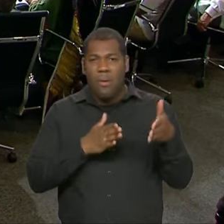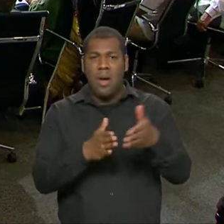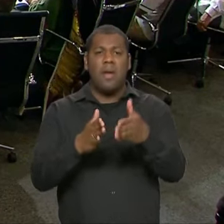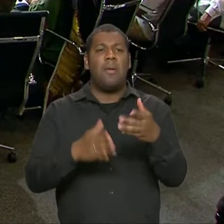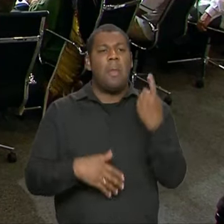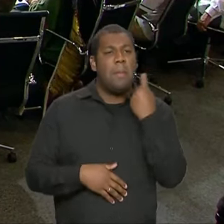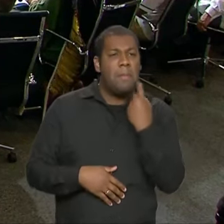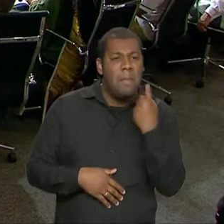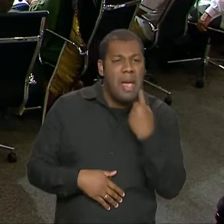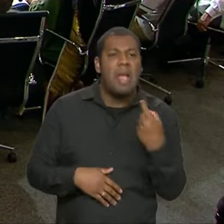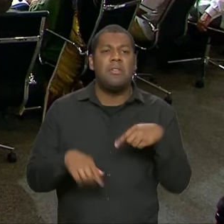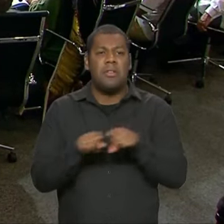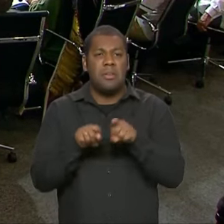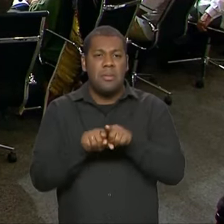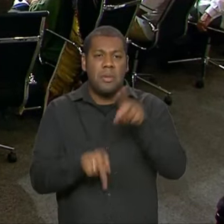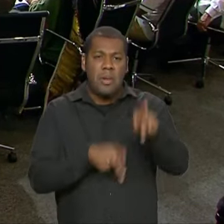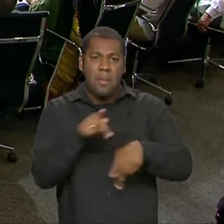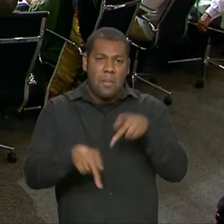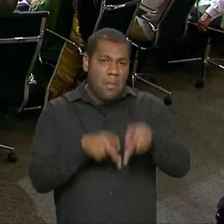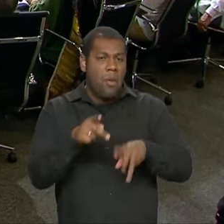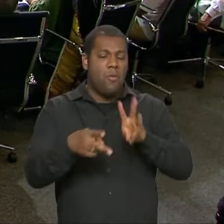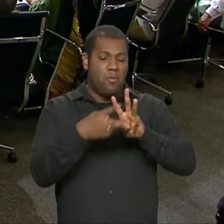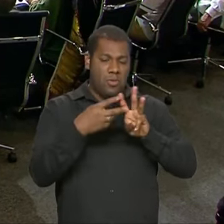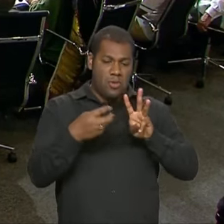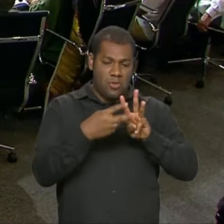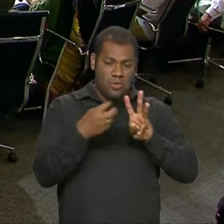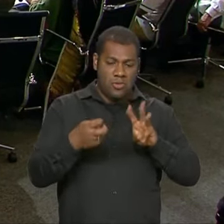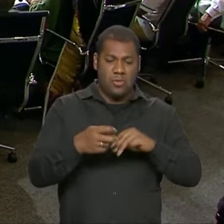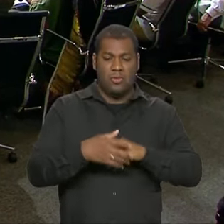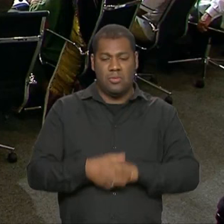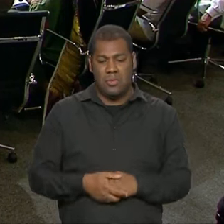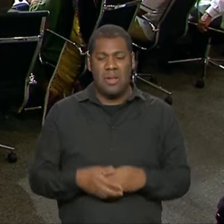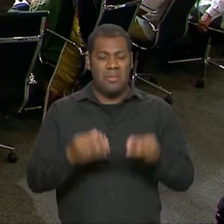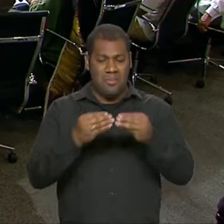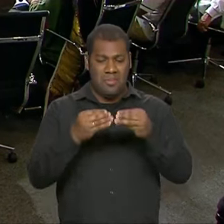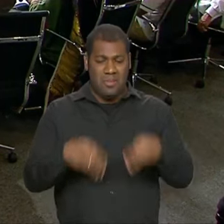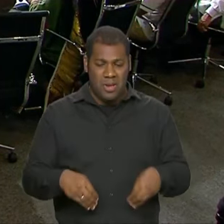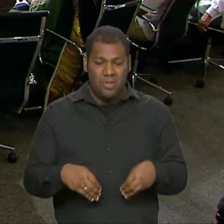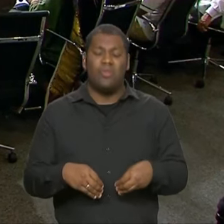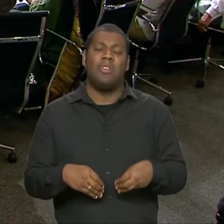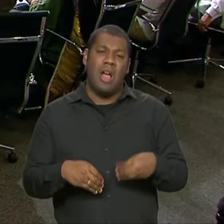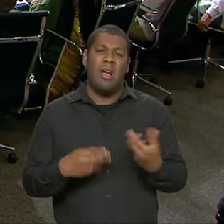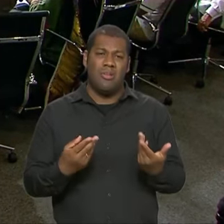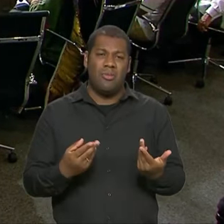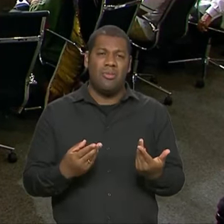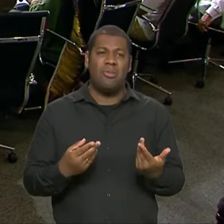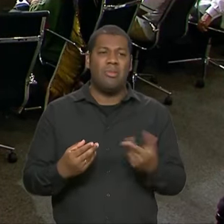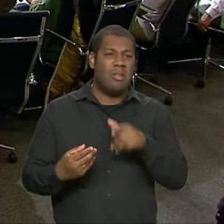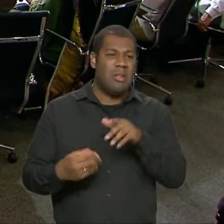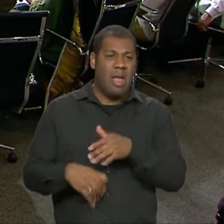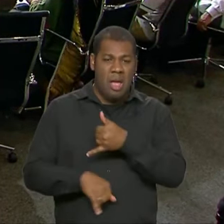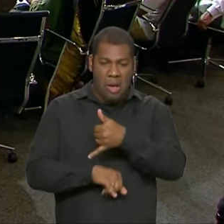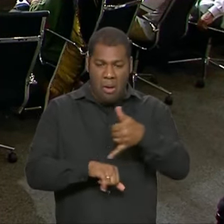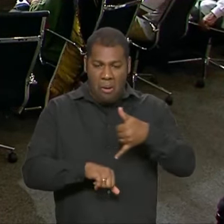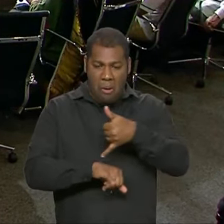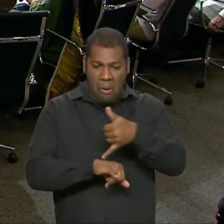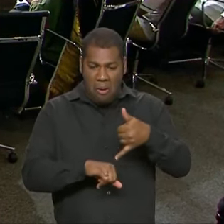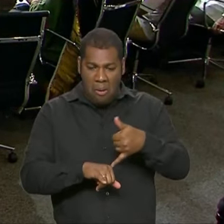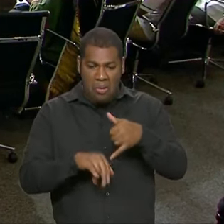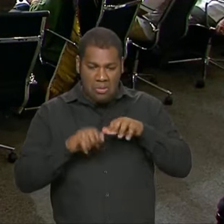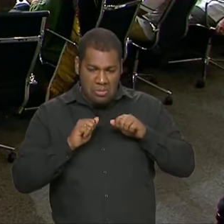e os povos indígenas estão sendo afetados pelo petróleo, pela mineração e o